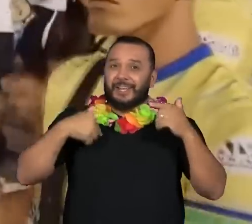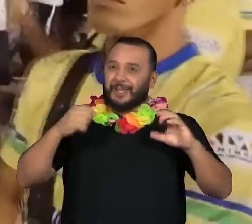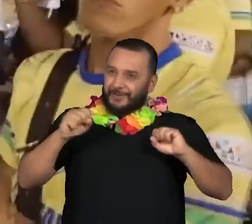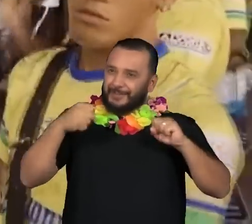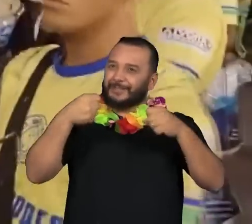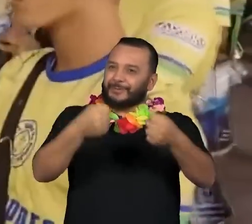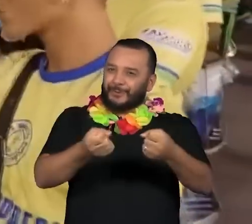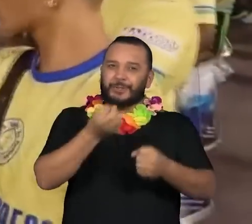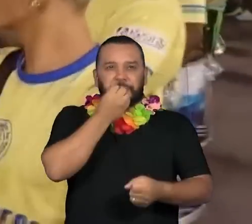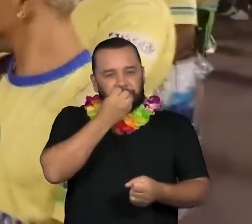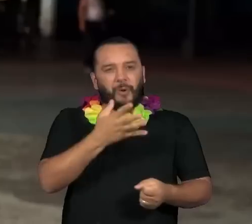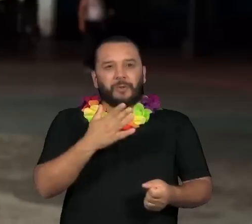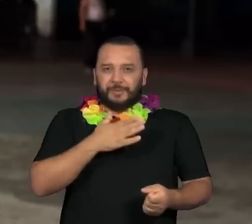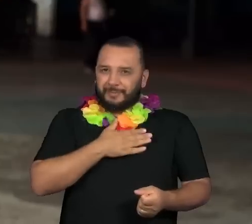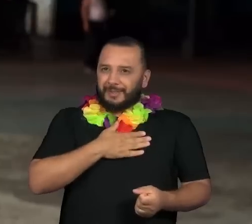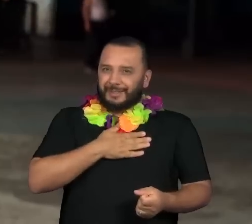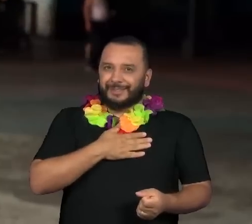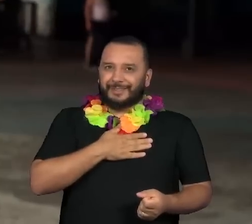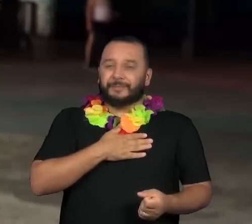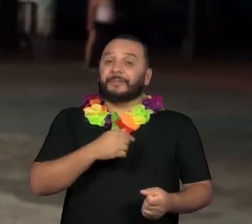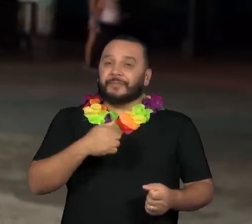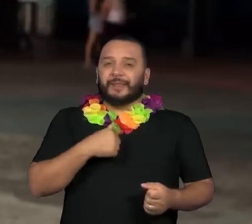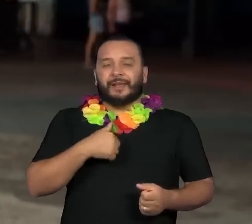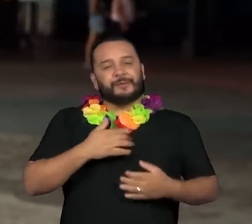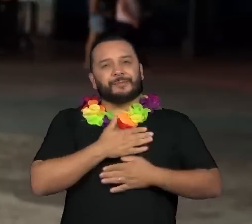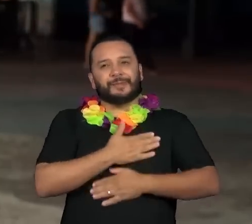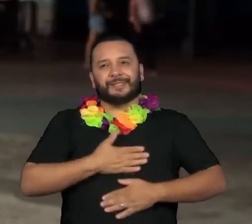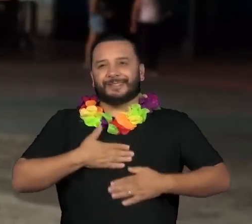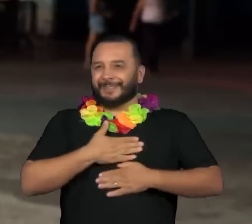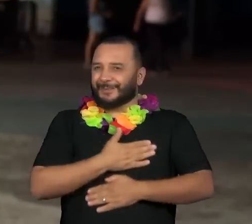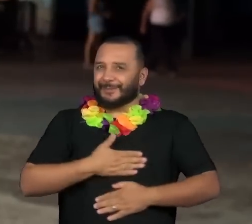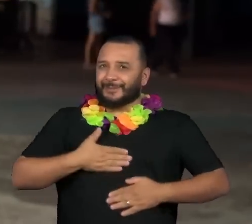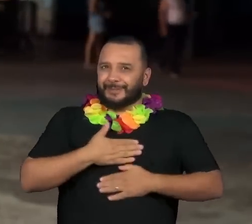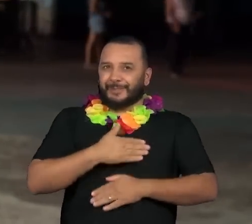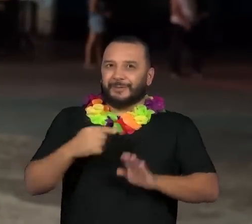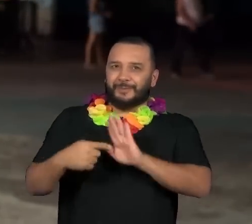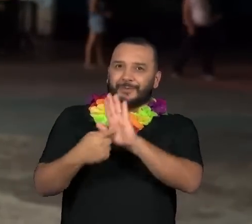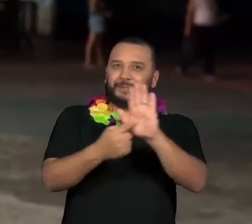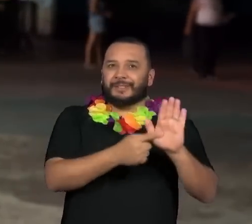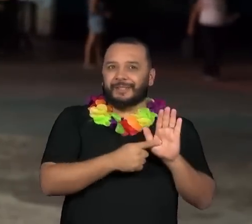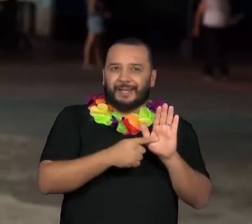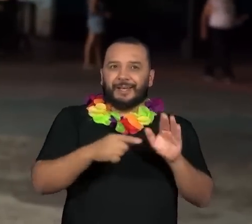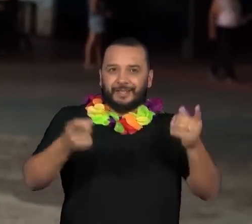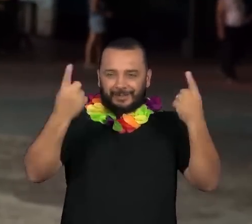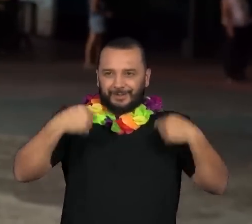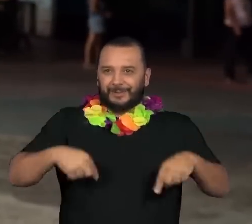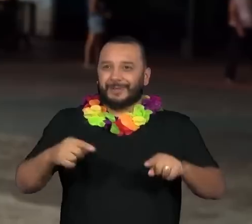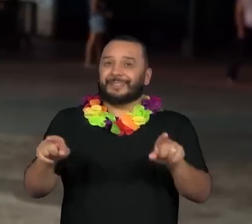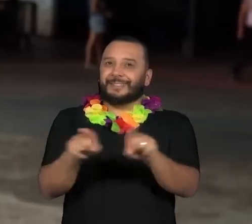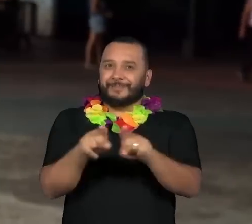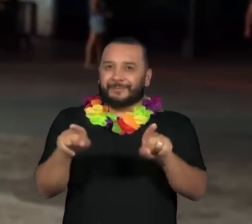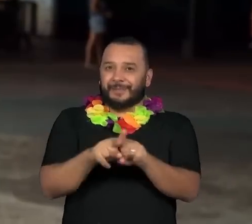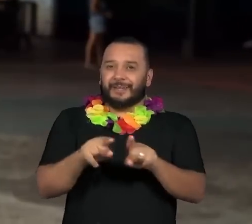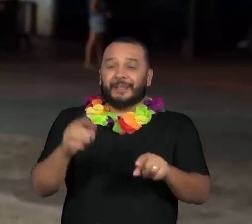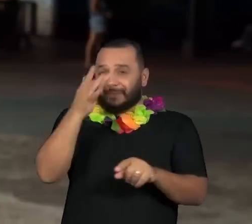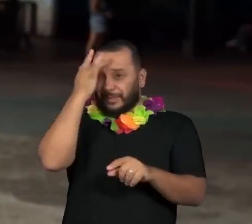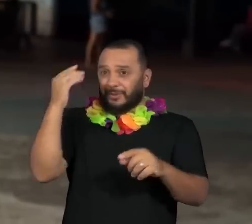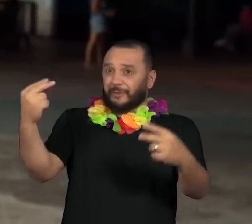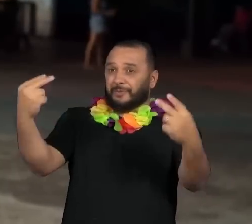aqui vai ter valido a pena. E é muito prazeroso a gente estar mostrando um pouquinho da gente também. E só de ver as